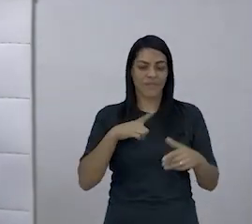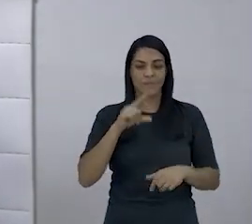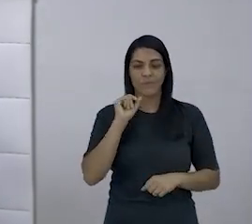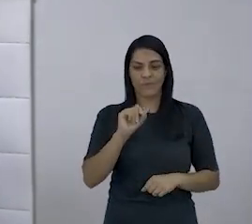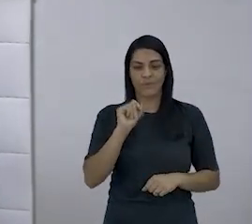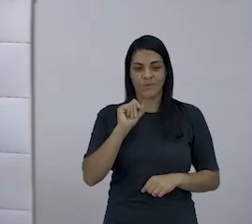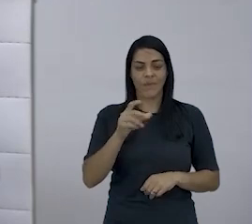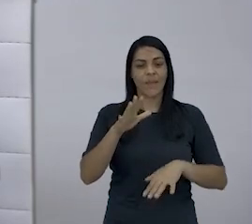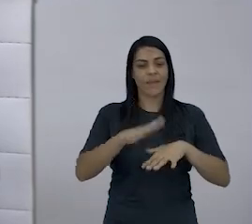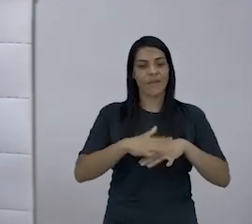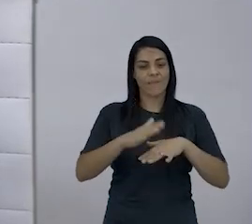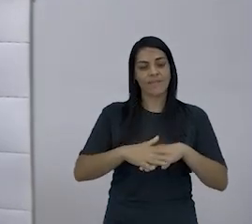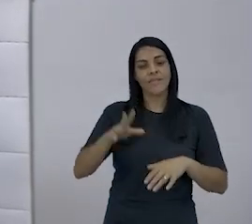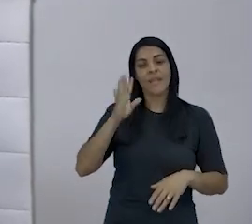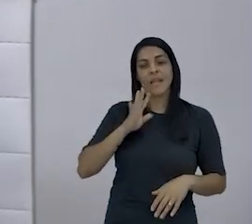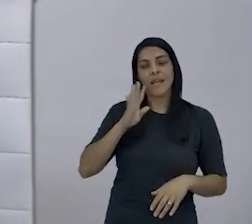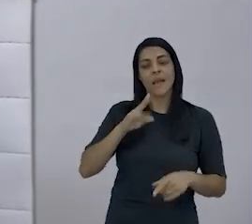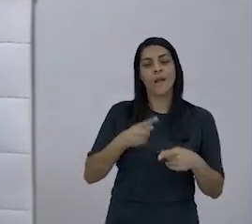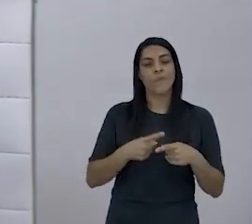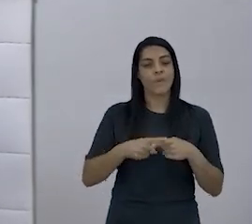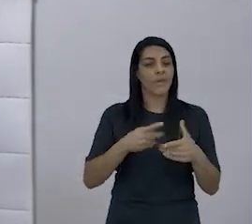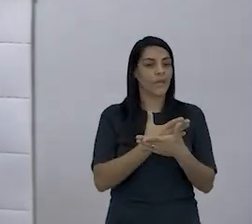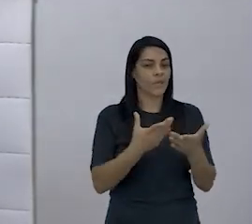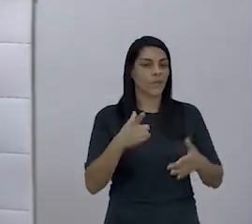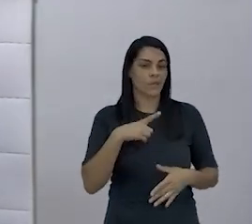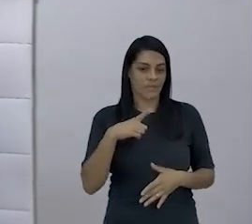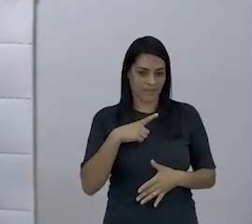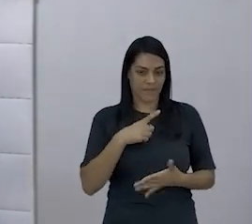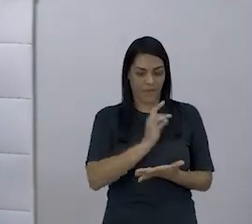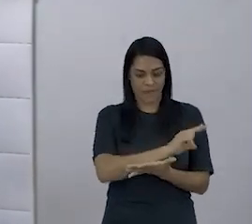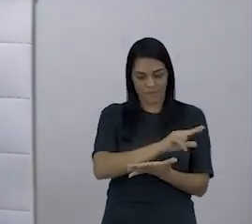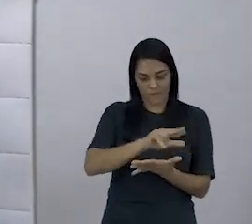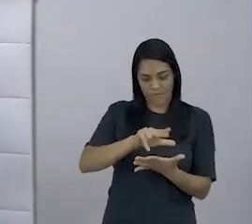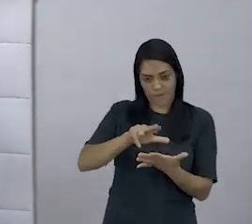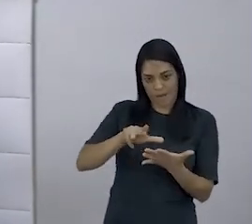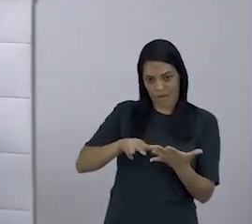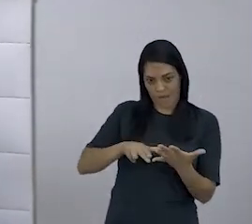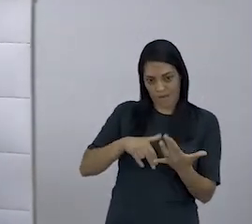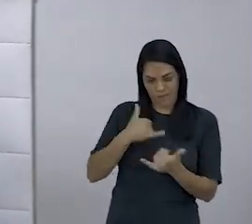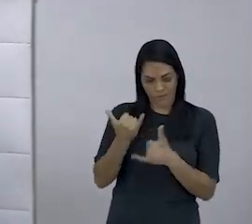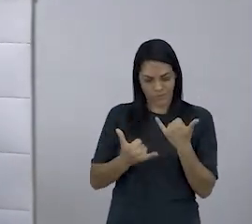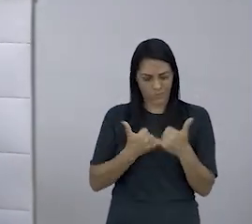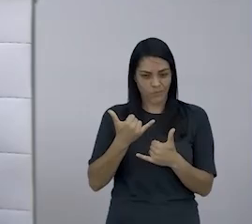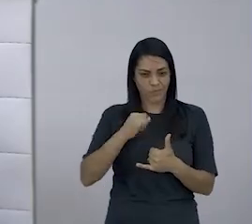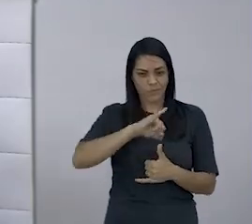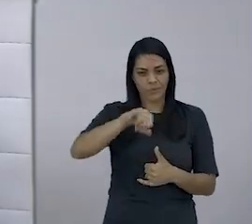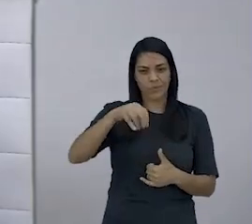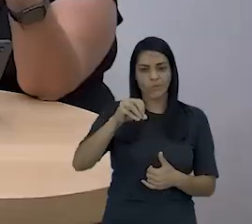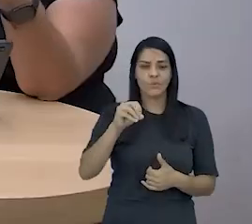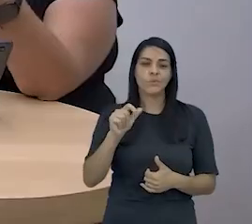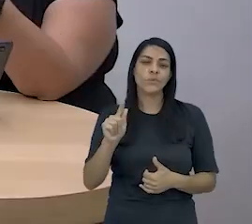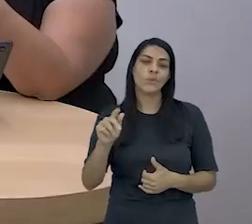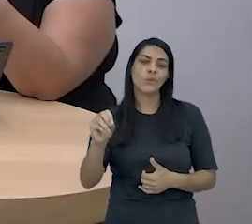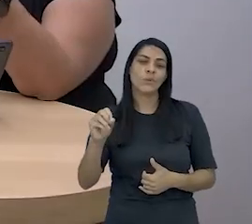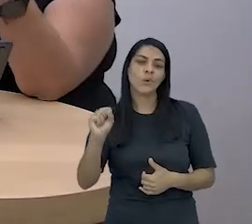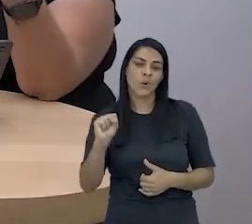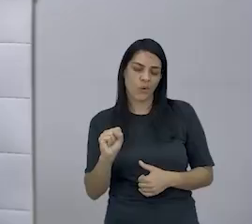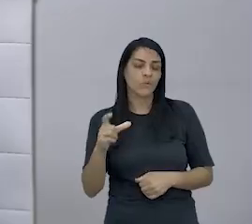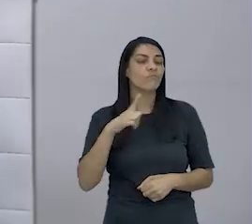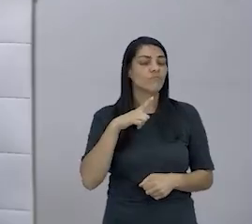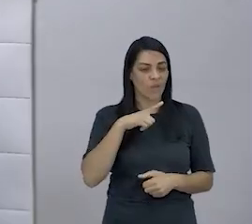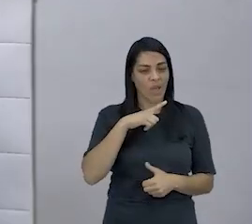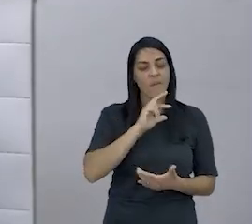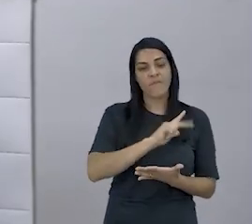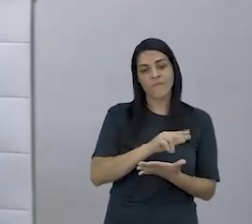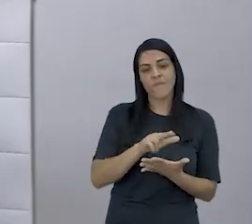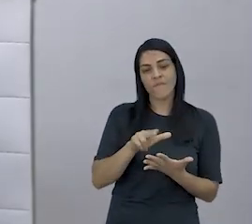é muito bacana, porque a gente tem uma série de jogos, além de trabalhar números, né, Ale, tem uma série de jogos,